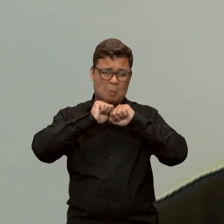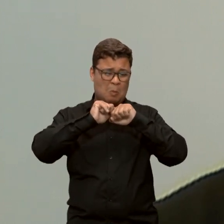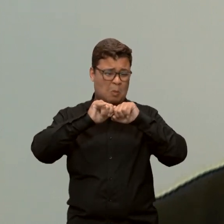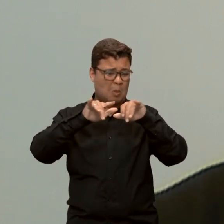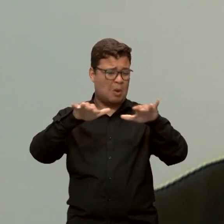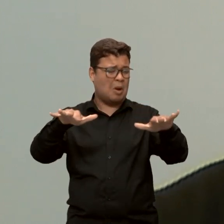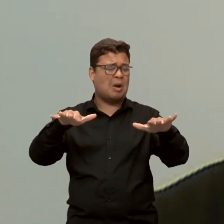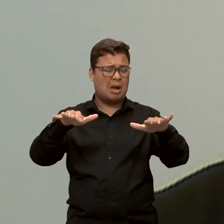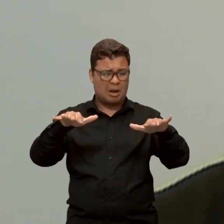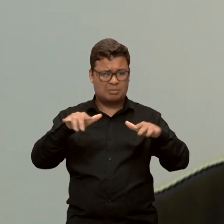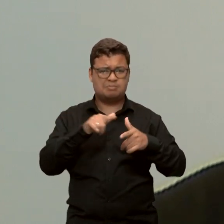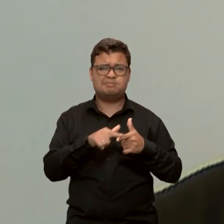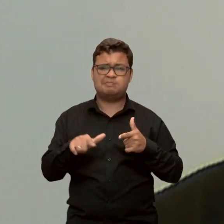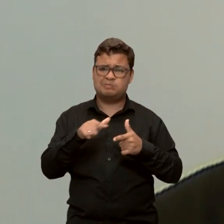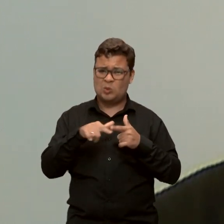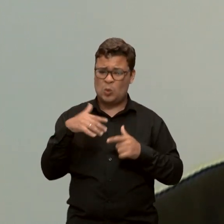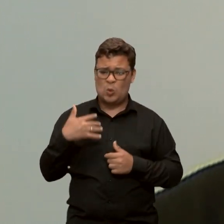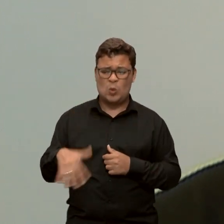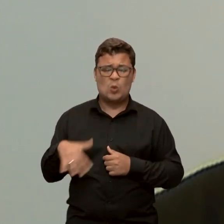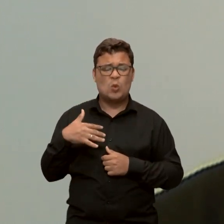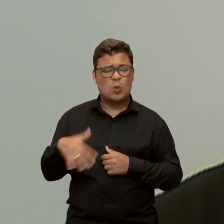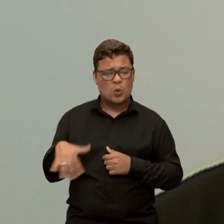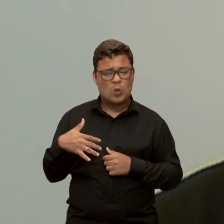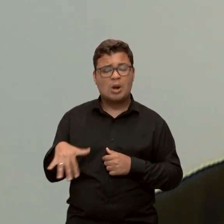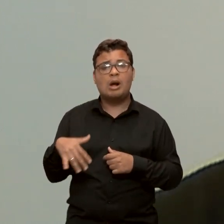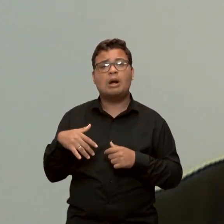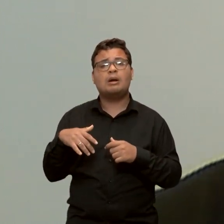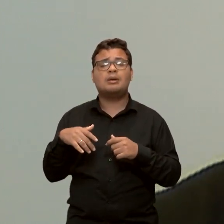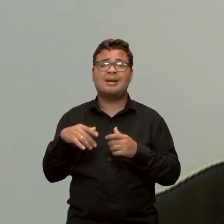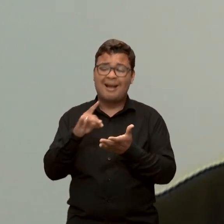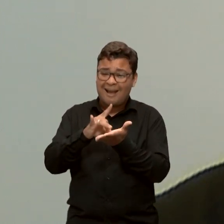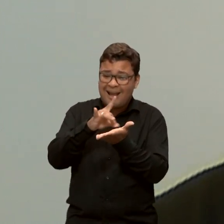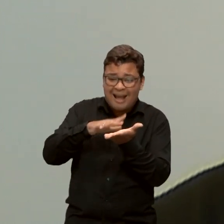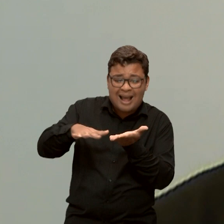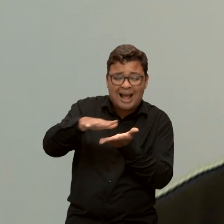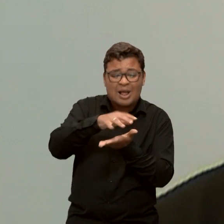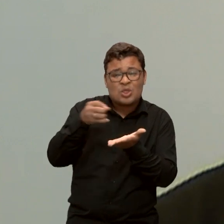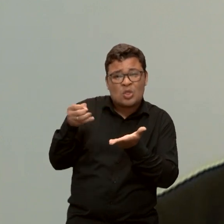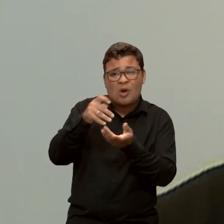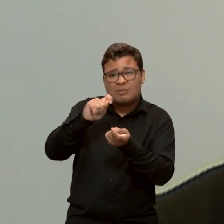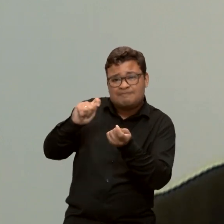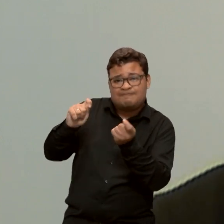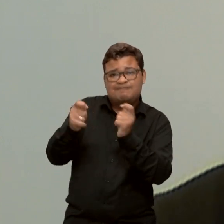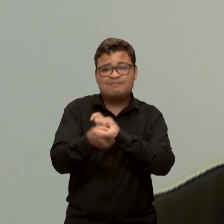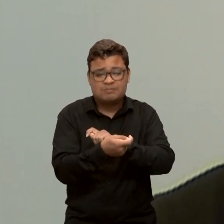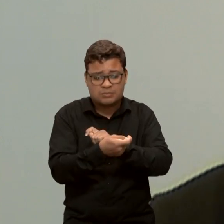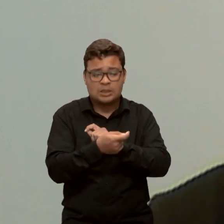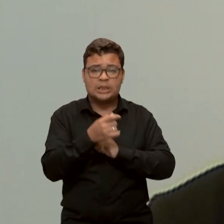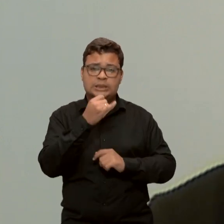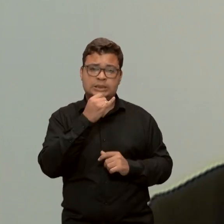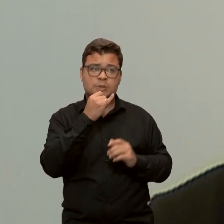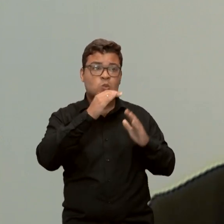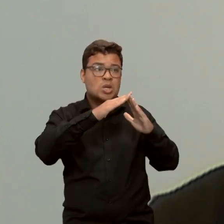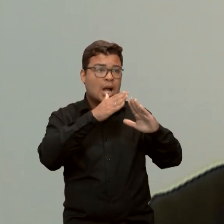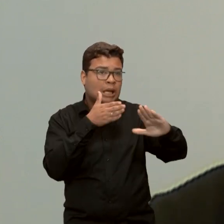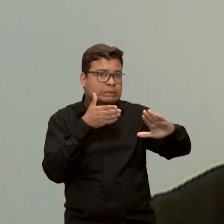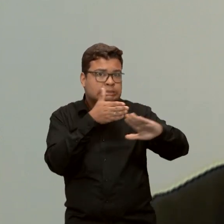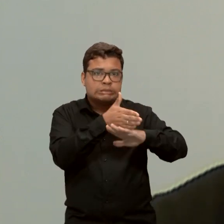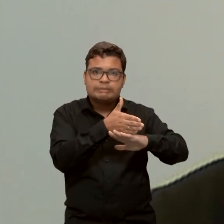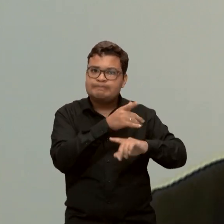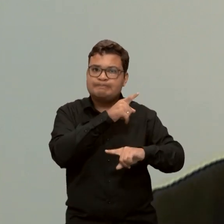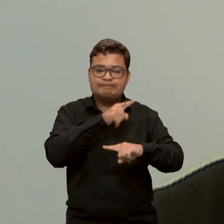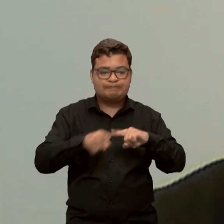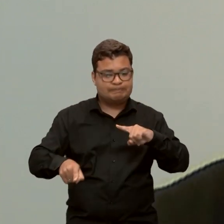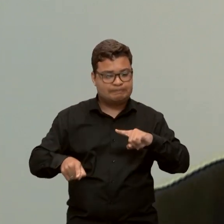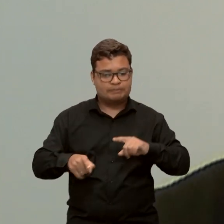reflete positivamente ou negativamente em relação ao ano anterior. Nós tivemos grandes